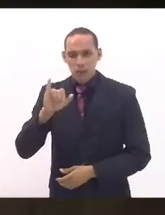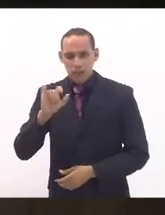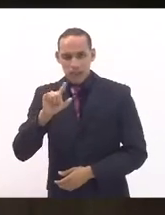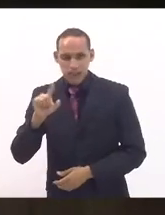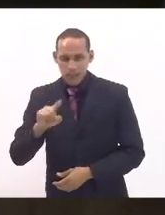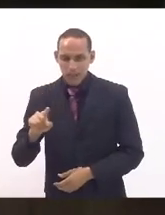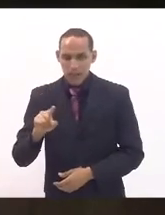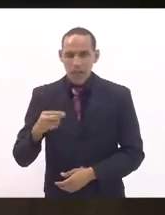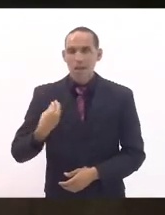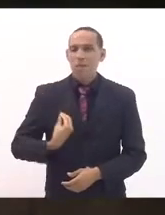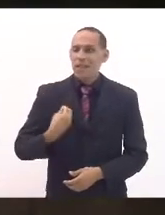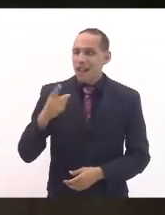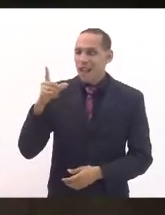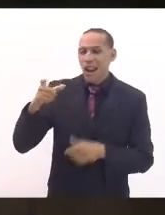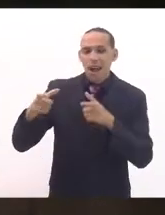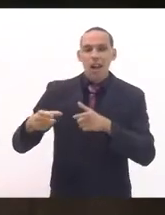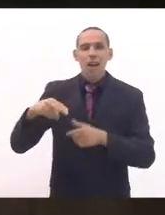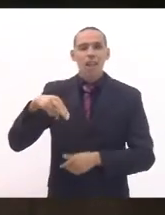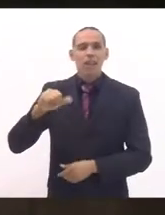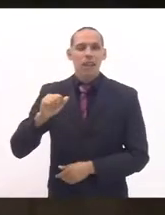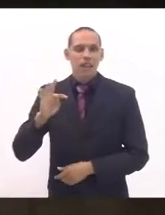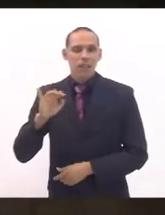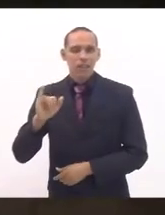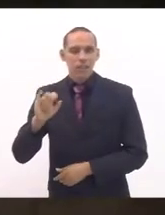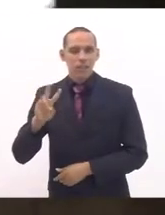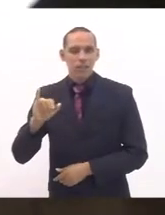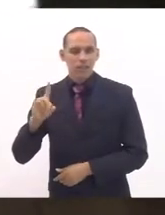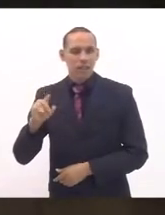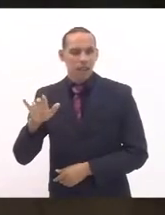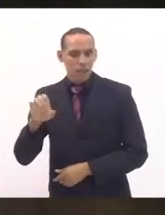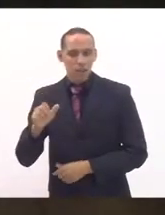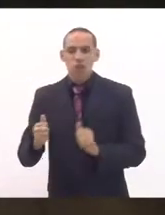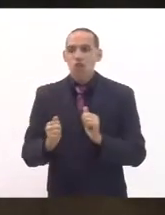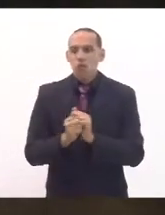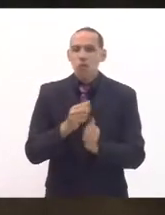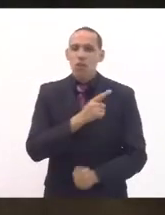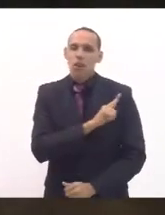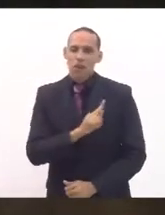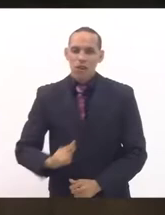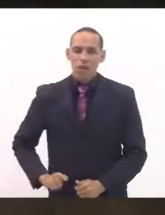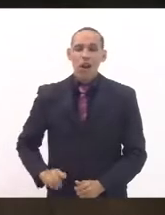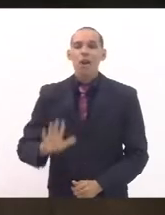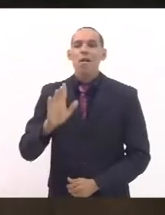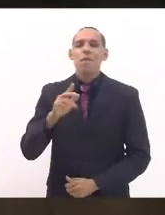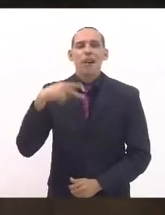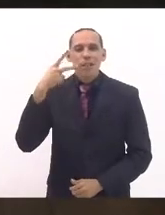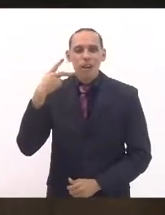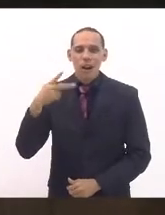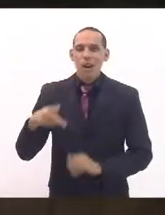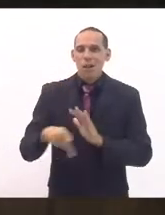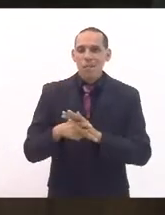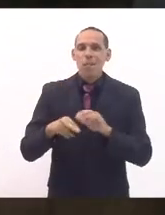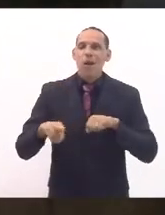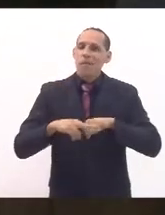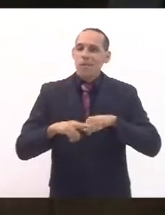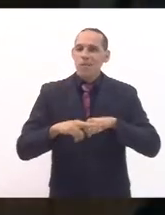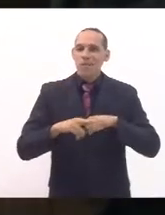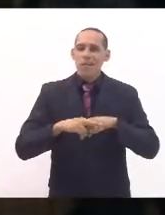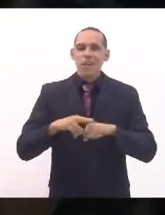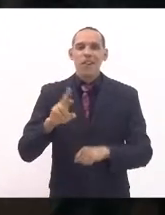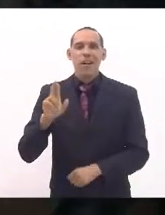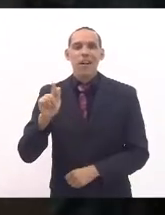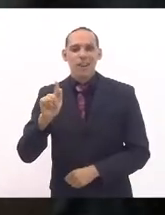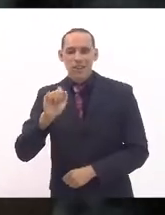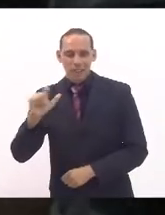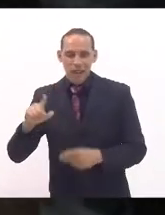atividade em uma agenda com o governador, e registrar a presença dos vereadores de Belfor Roxo Gal e vereador Rodrigo com a Força do